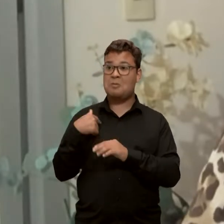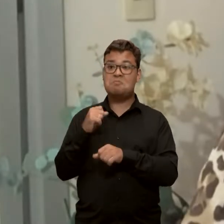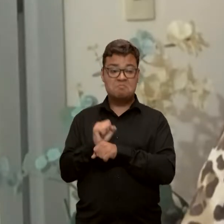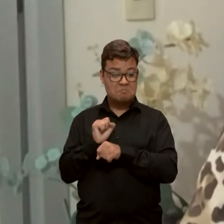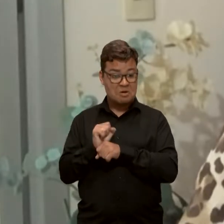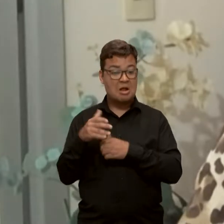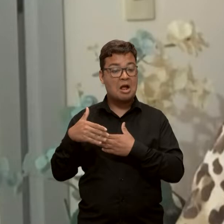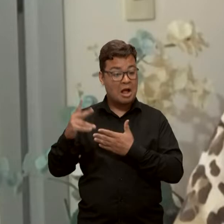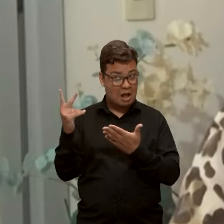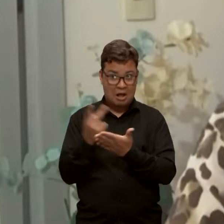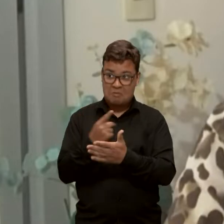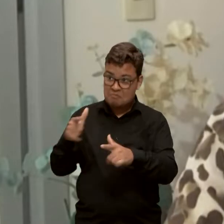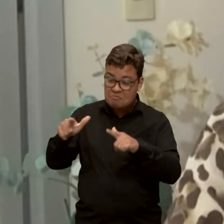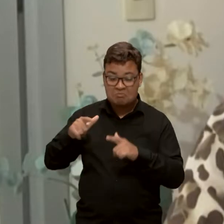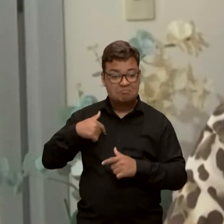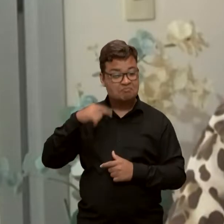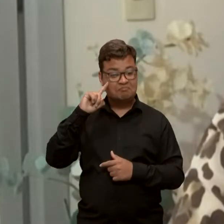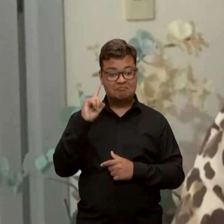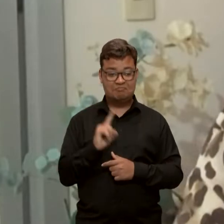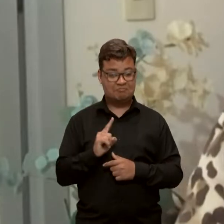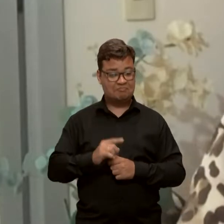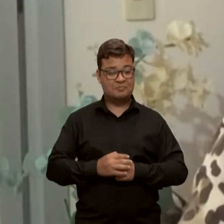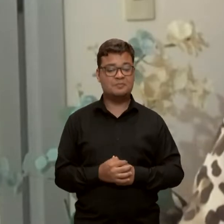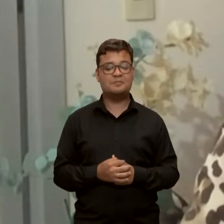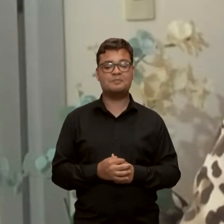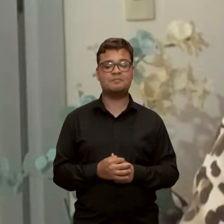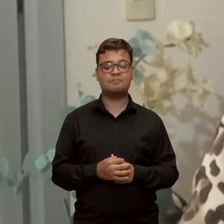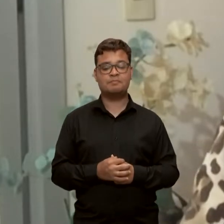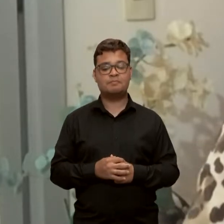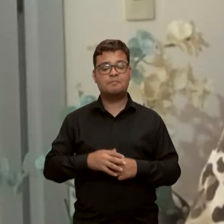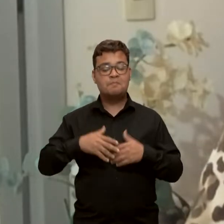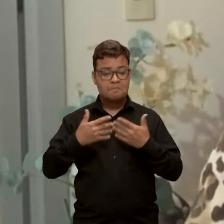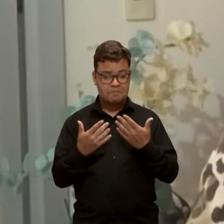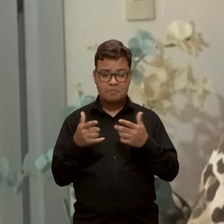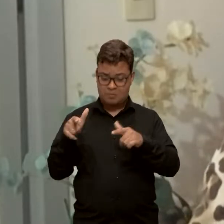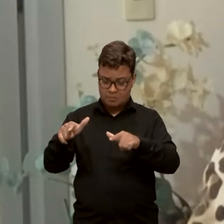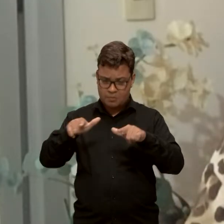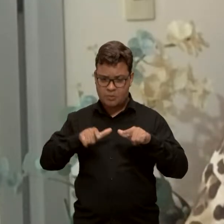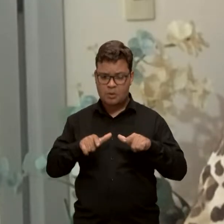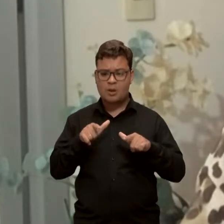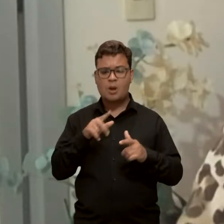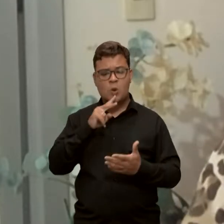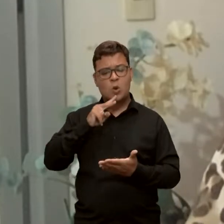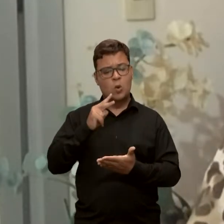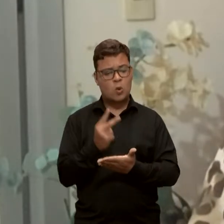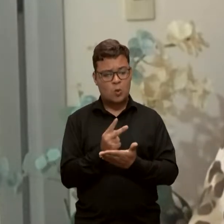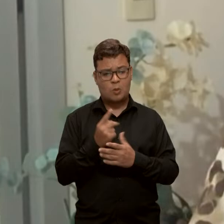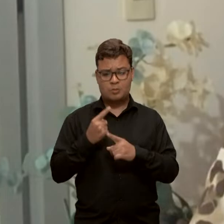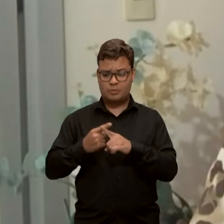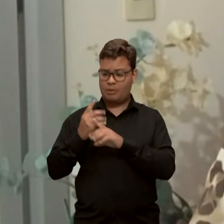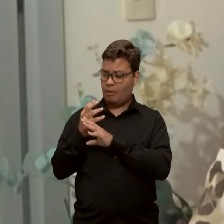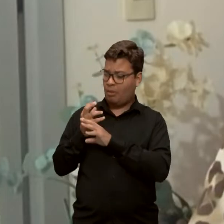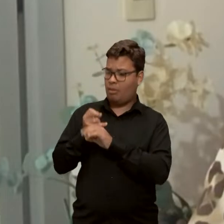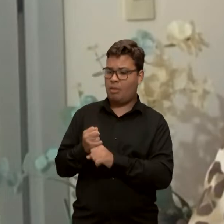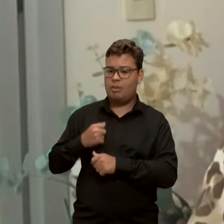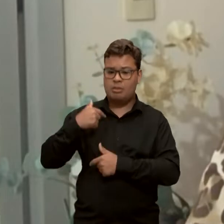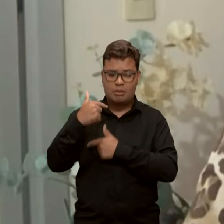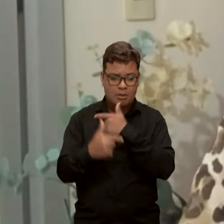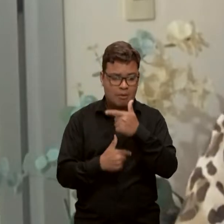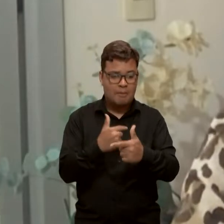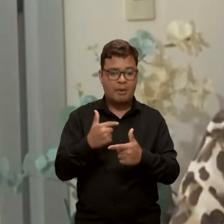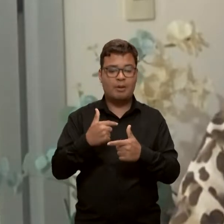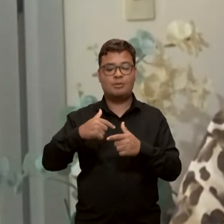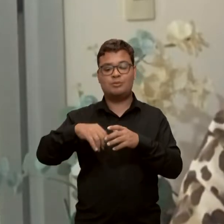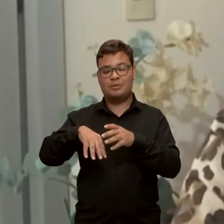receber. É assim um título de reconhecimento pelo conjunto do trabalho da gente na